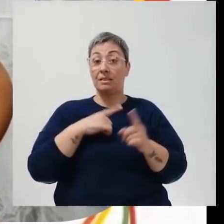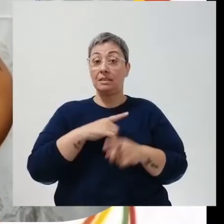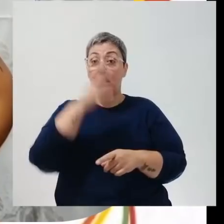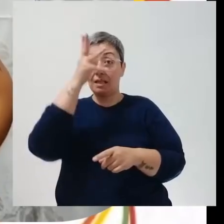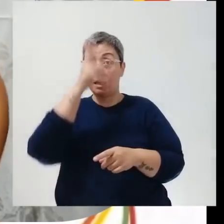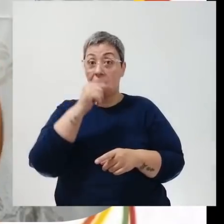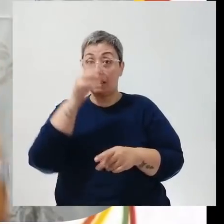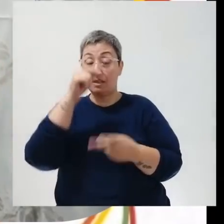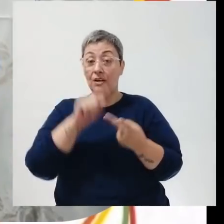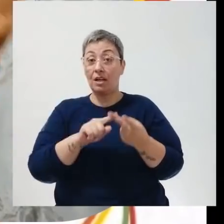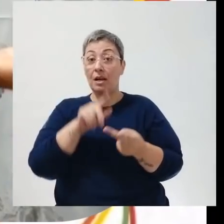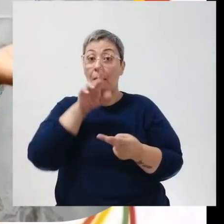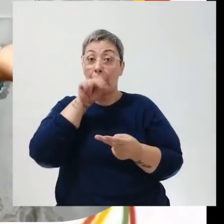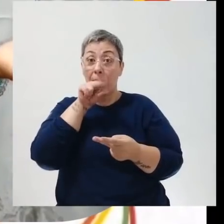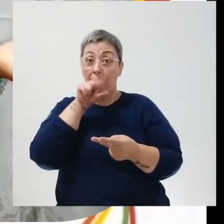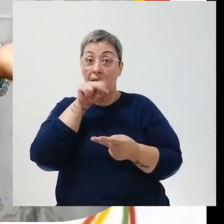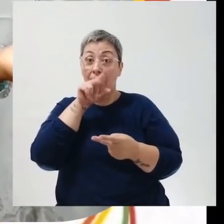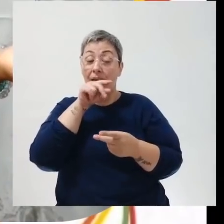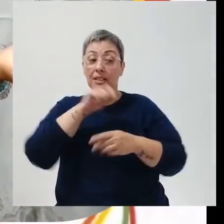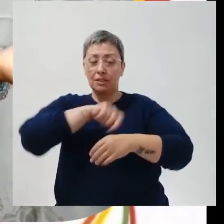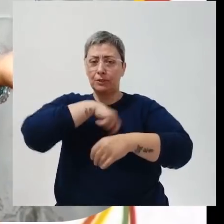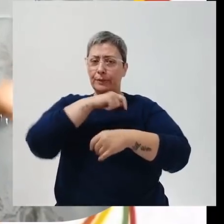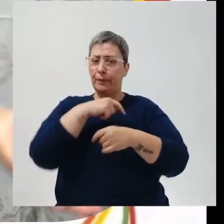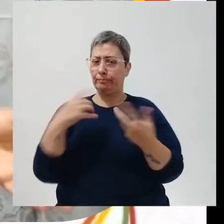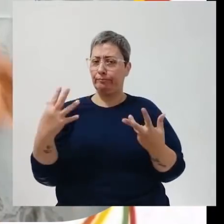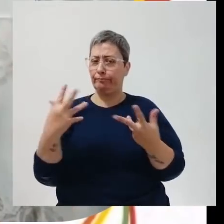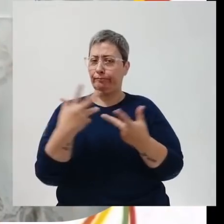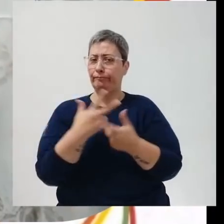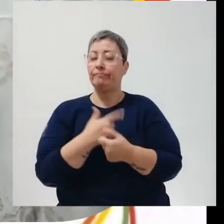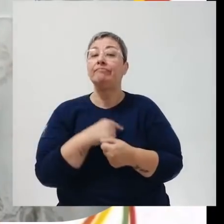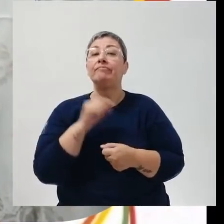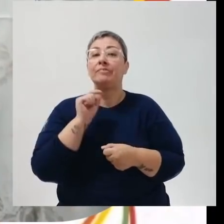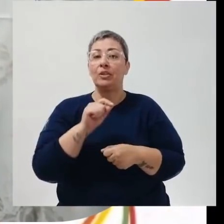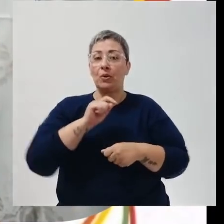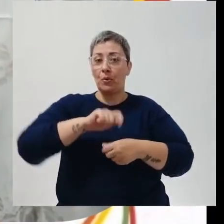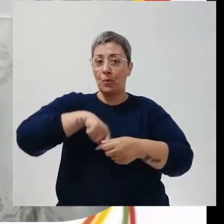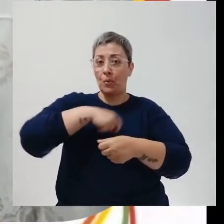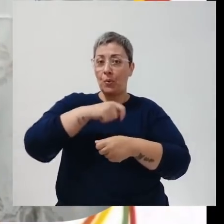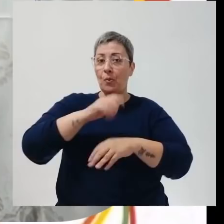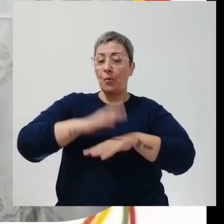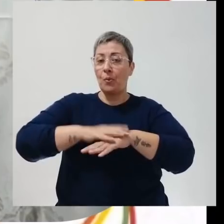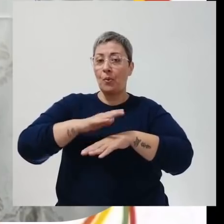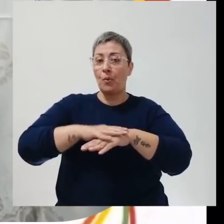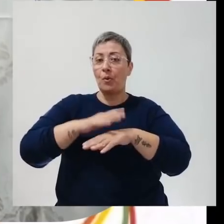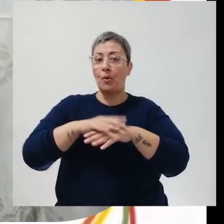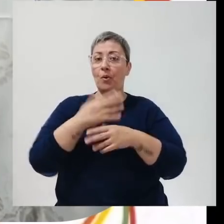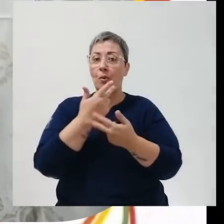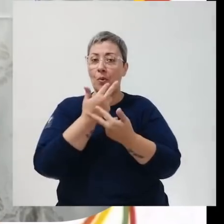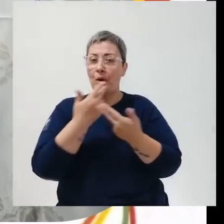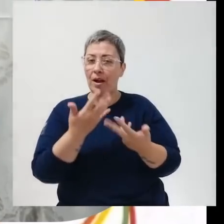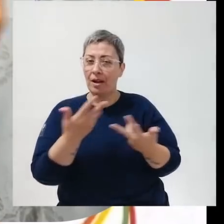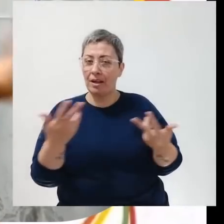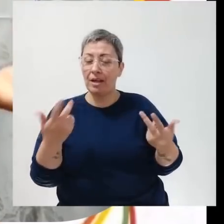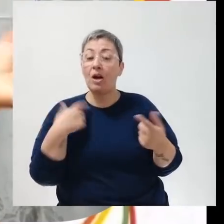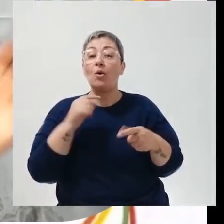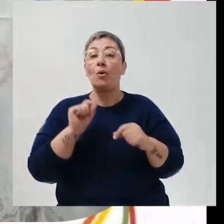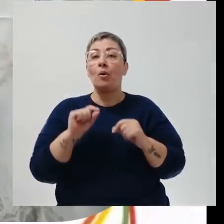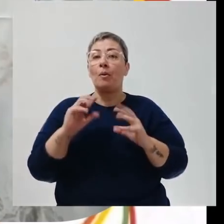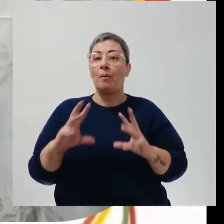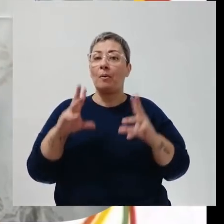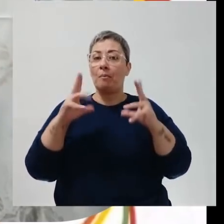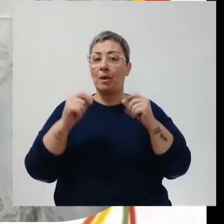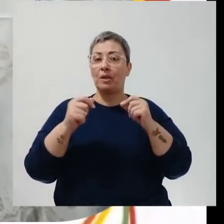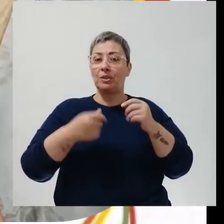e a dona Pata, cozinheiros de mão cheia, fariam a comilança para